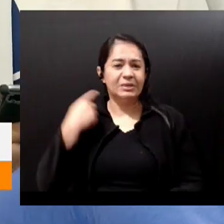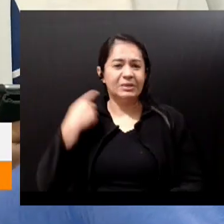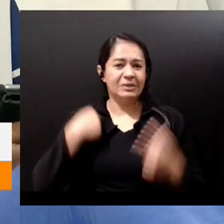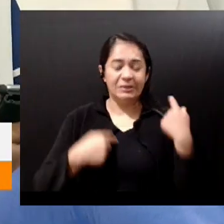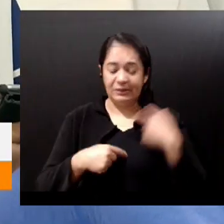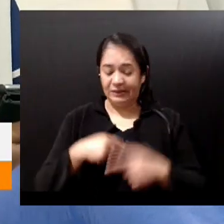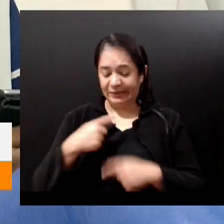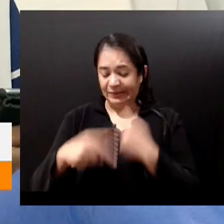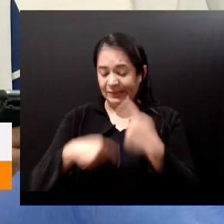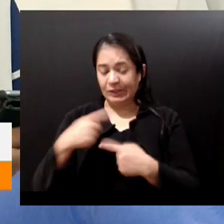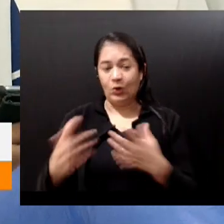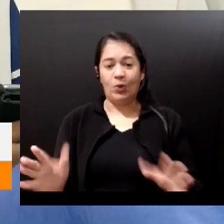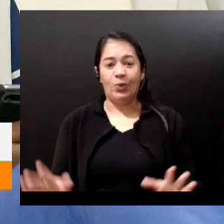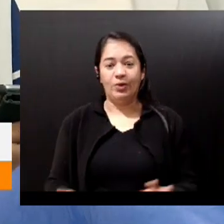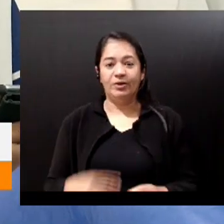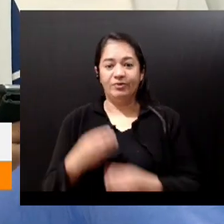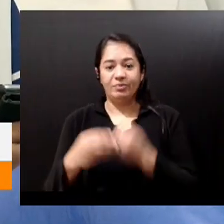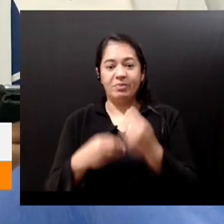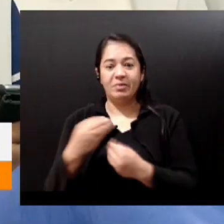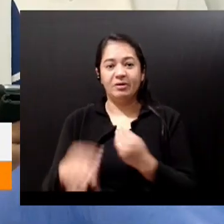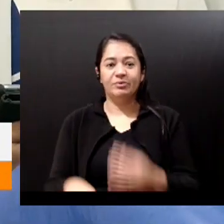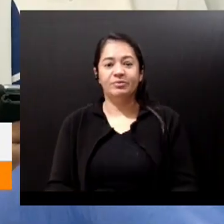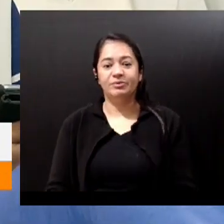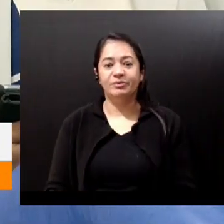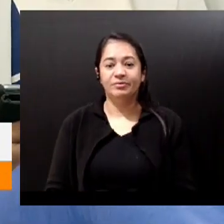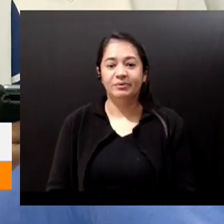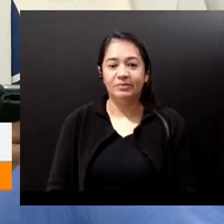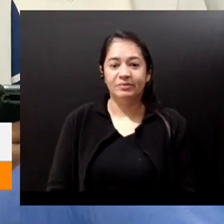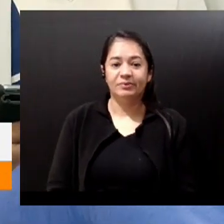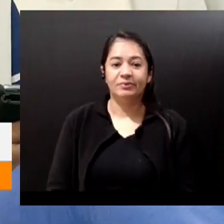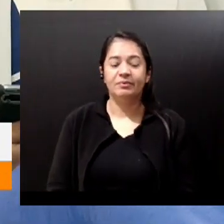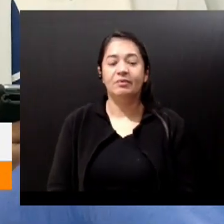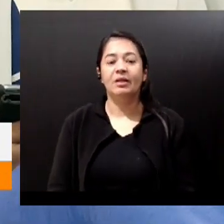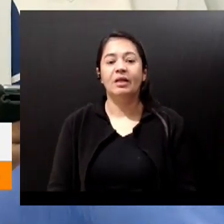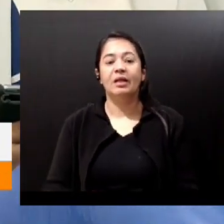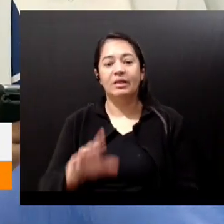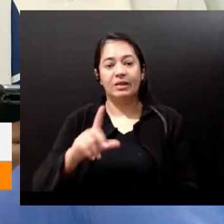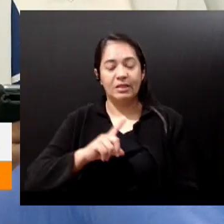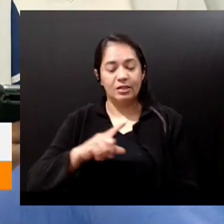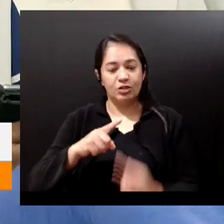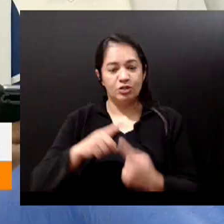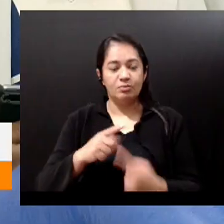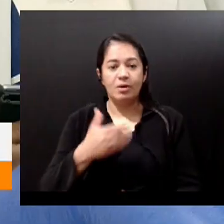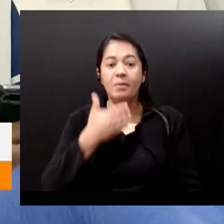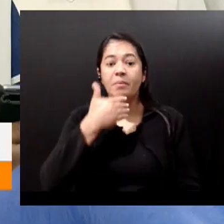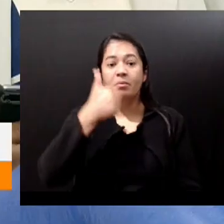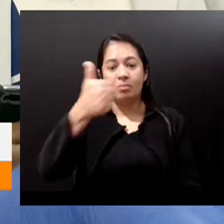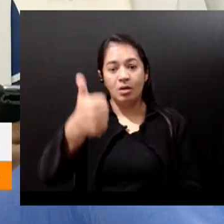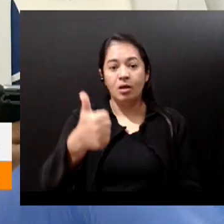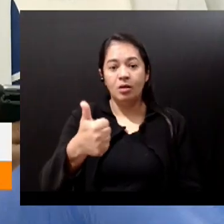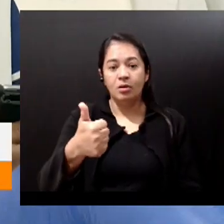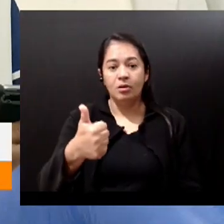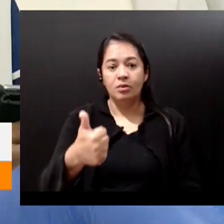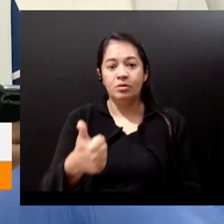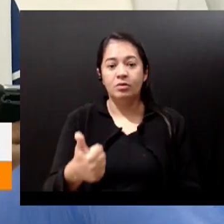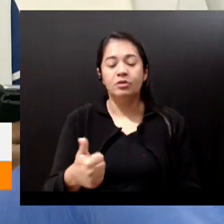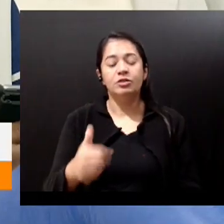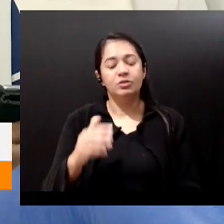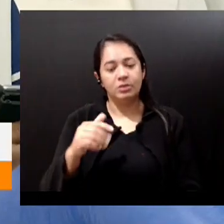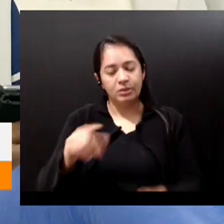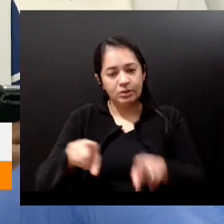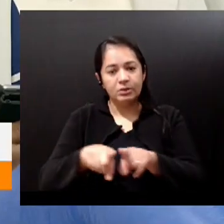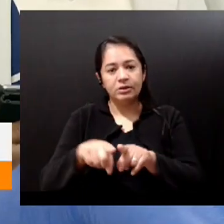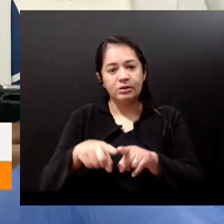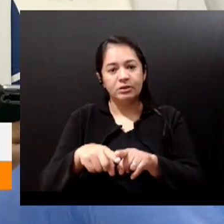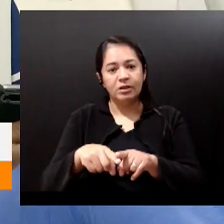bagunça. Então a gente tem também esses modelos aí que eu acho que são até melhores, né, e Uhum. passa uma mensagem um pouquinho,